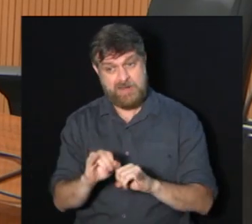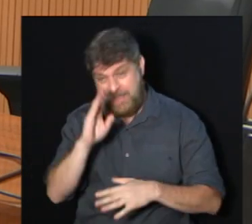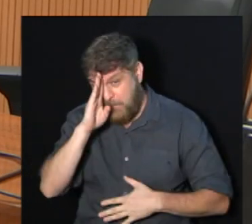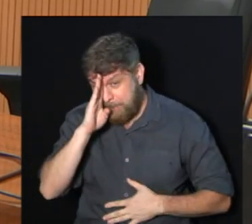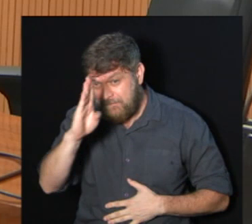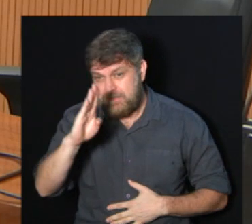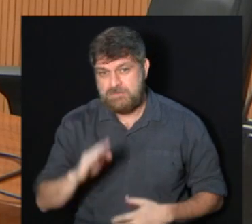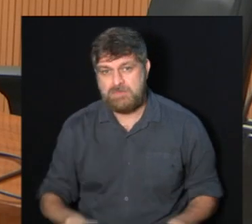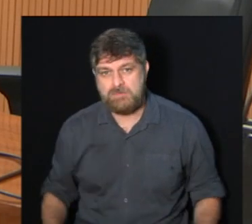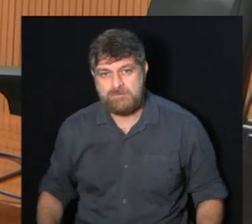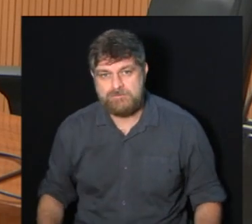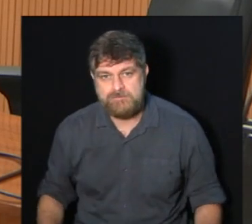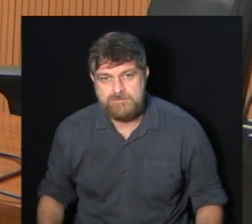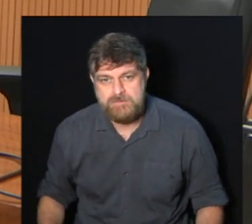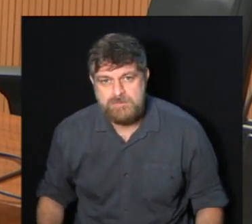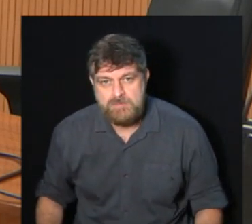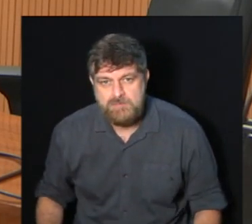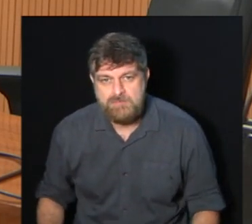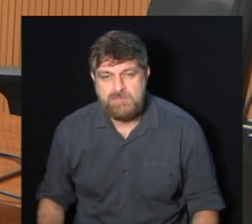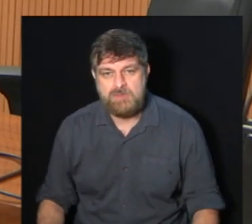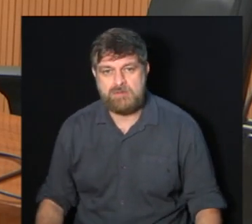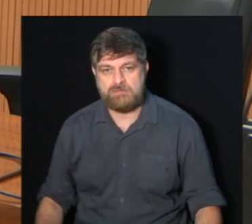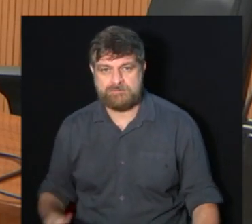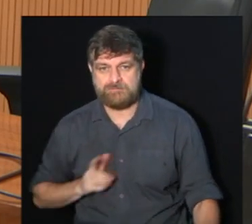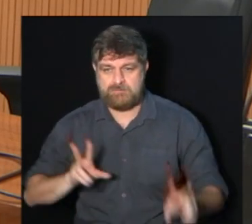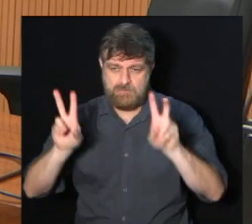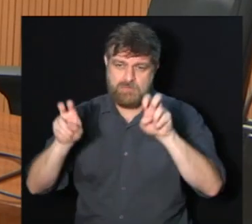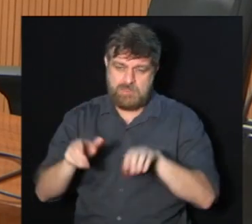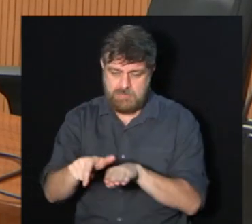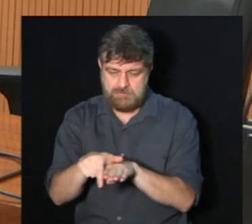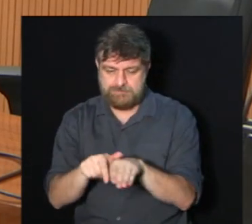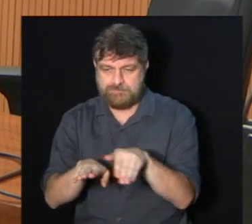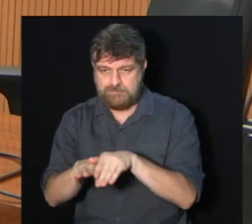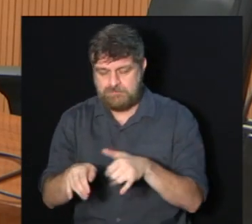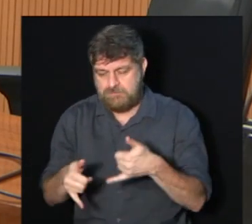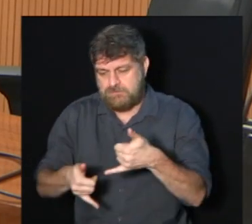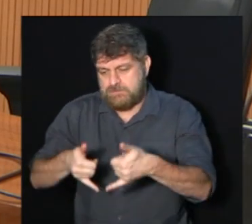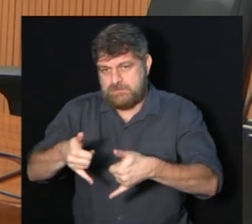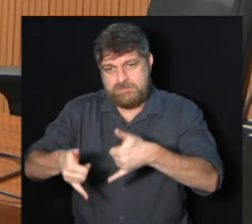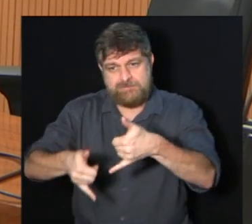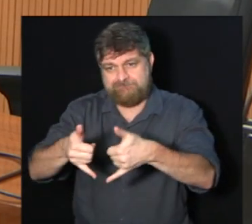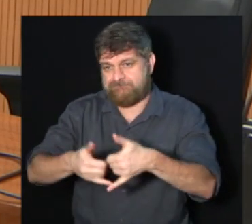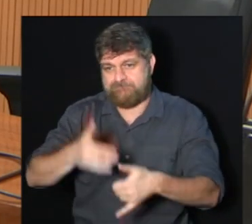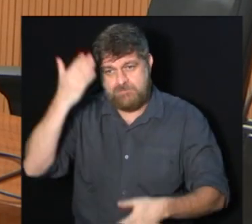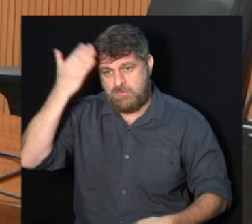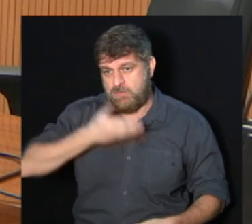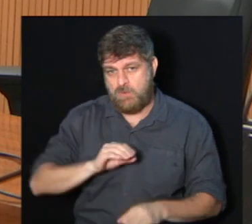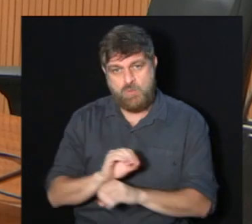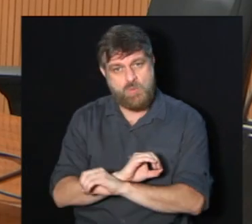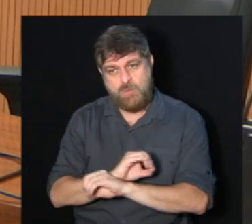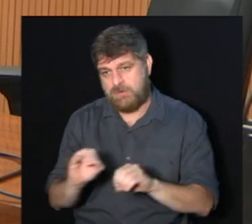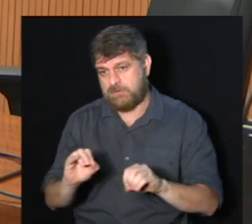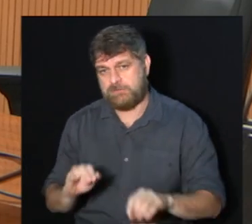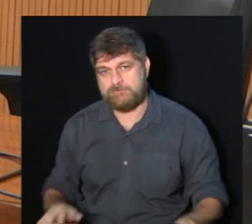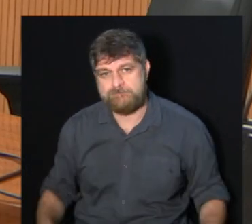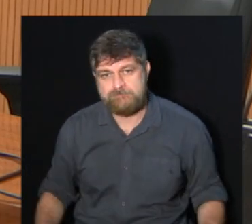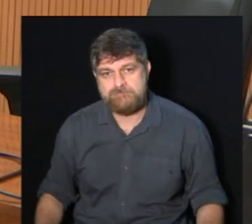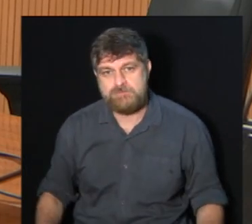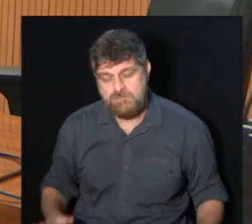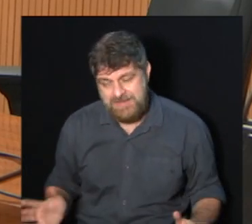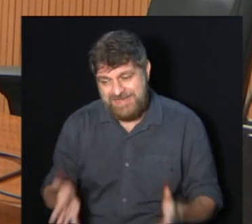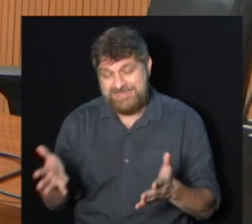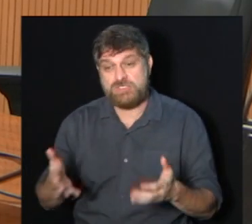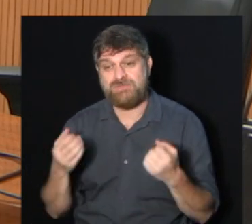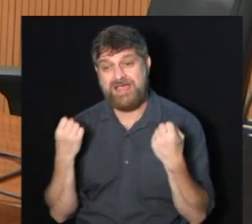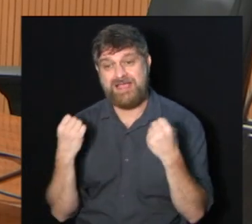dia é um mercado muito grande, né, em relação ao calçado, e a gente entende a evolução disso. Mas não tem cientificamente ainda essa